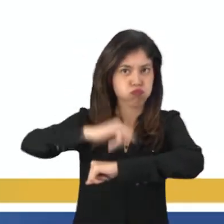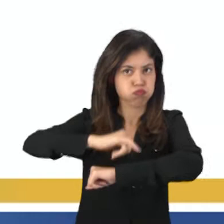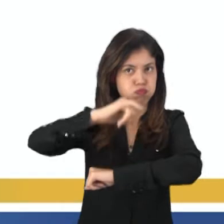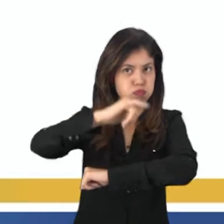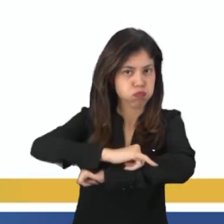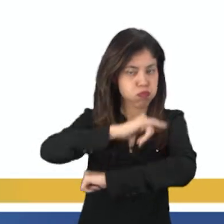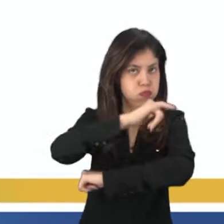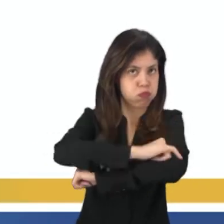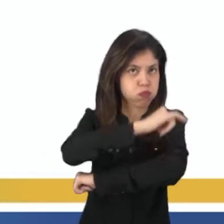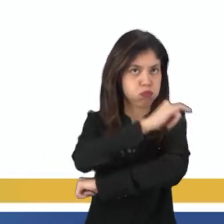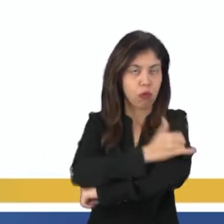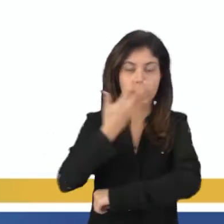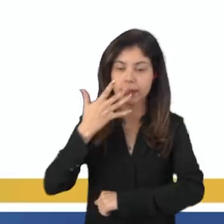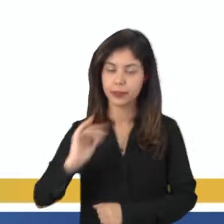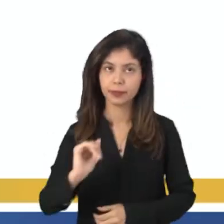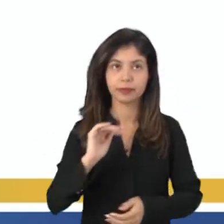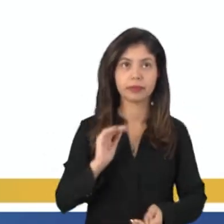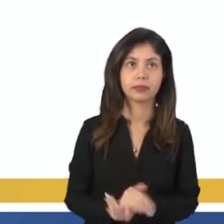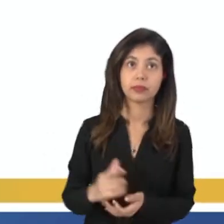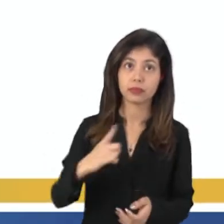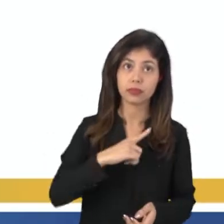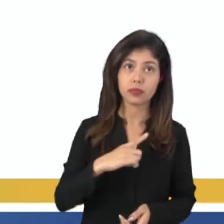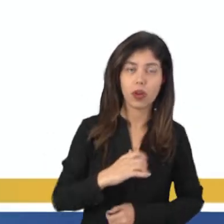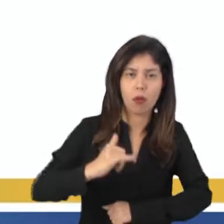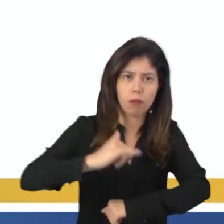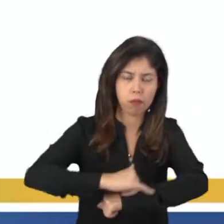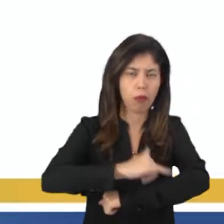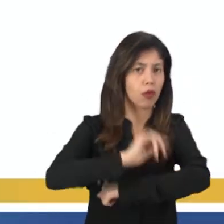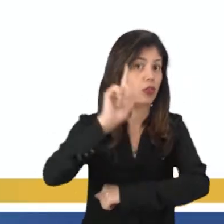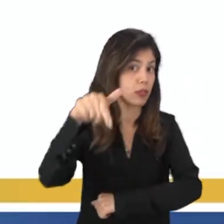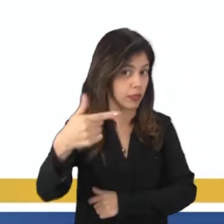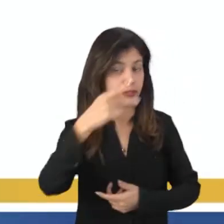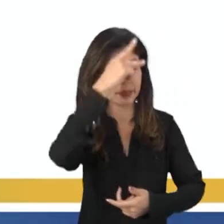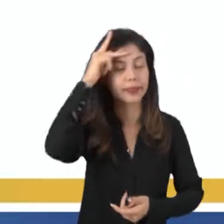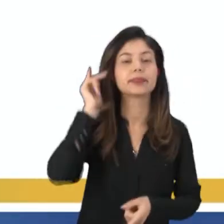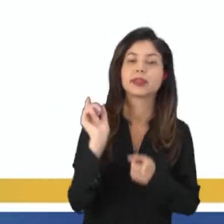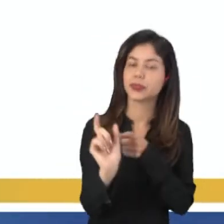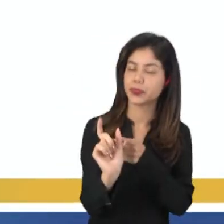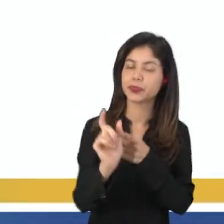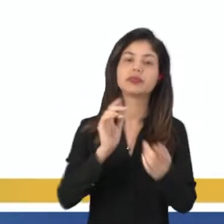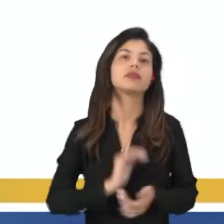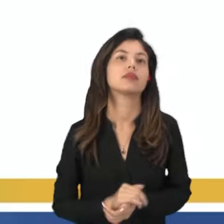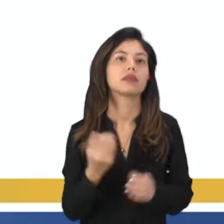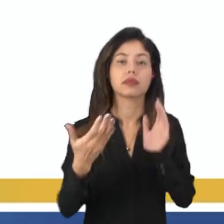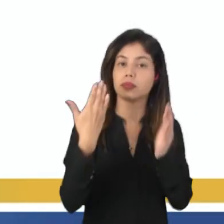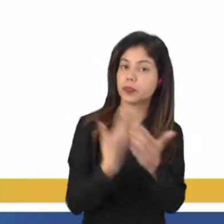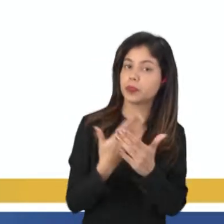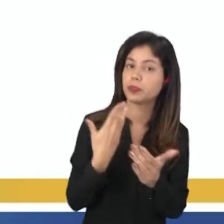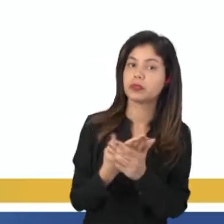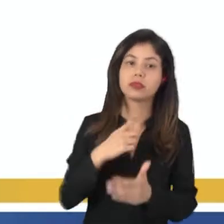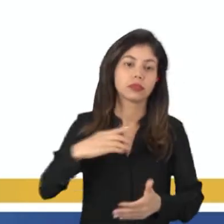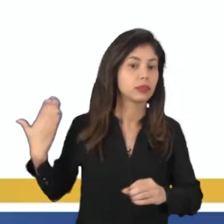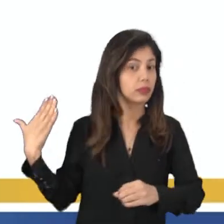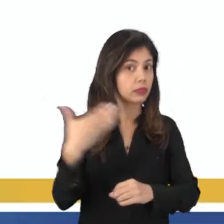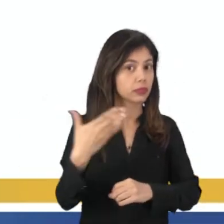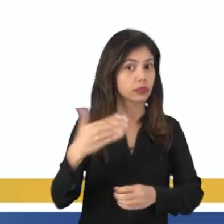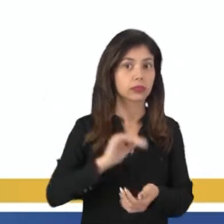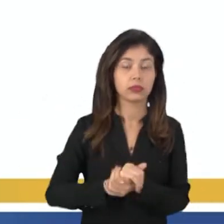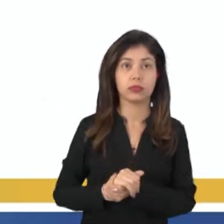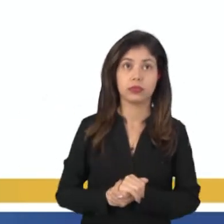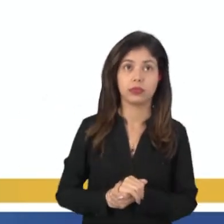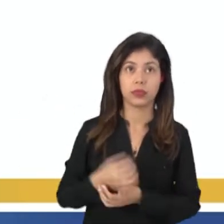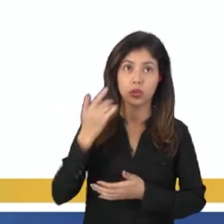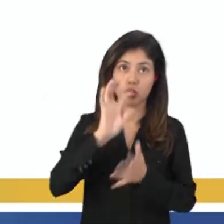infância, torna essas crianças mais gordas, em outras palavras. O estudo mostra que ter acesso a um gadget